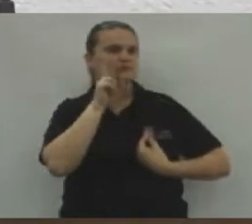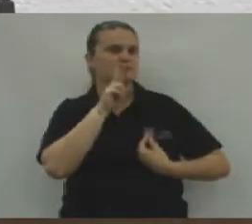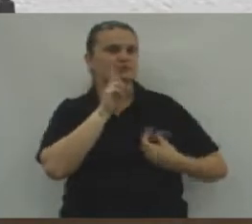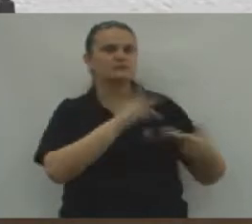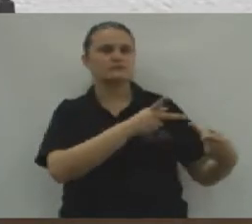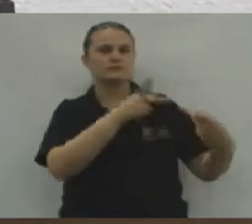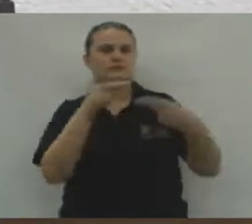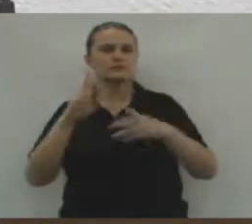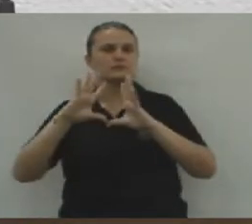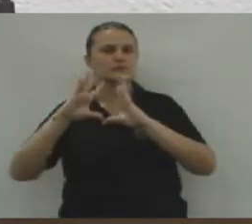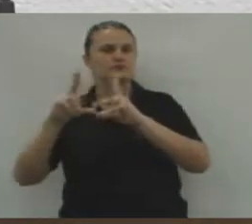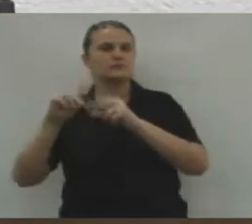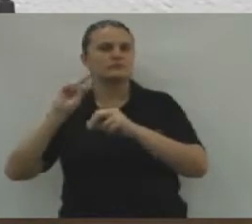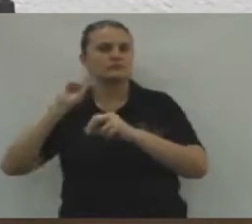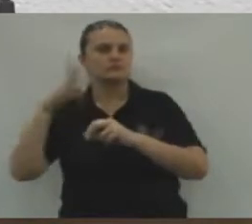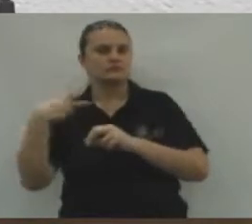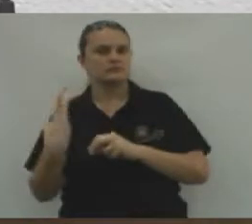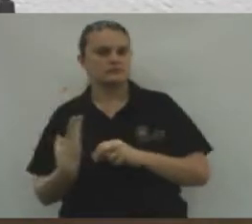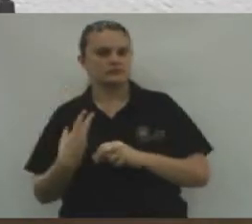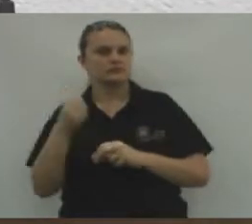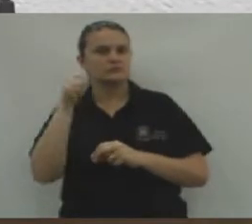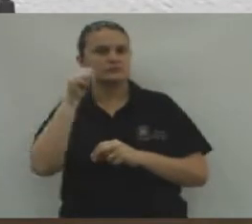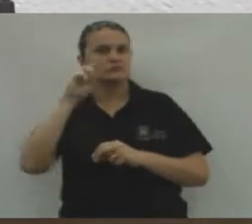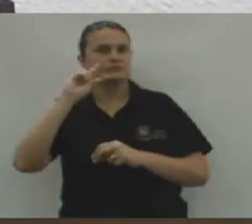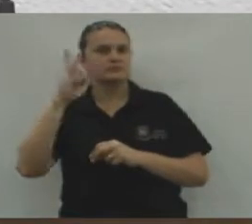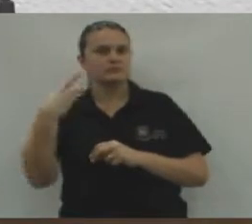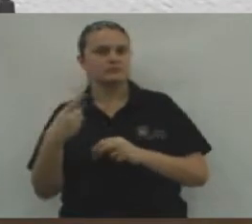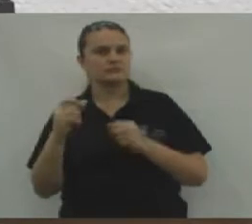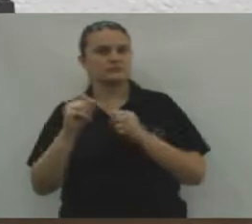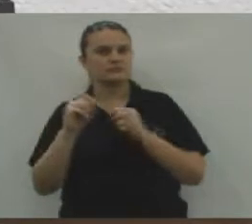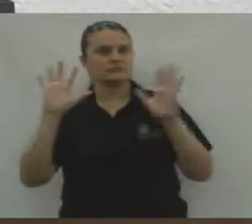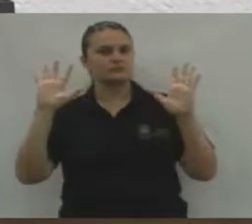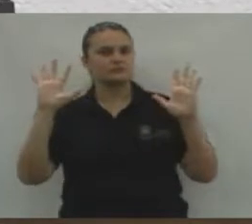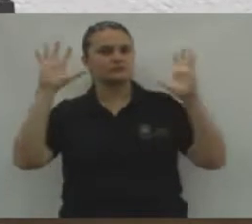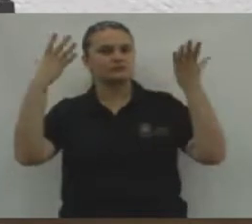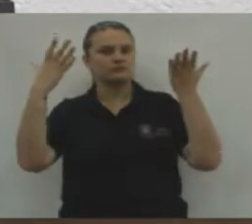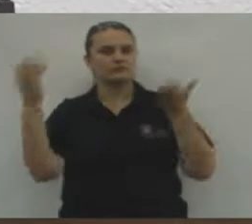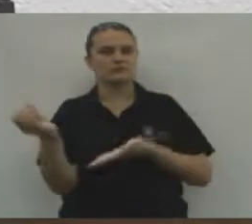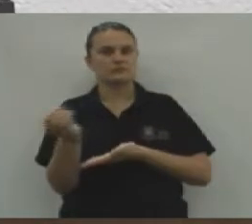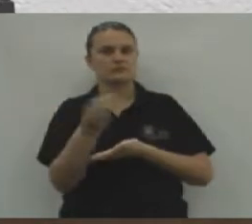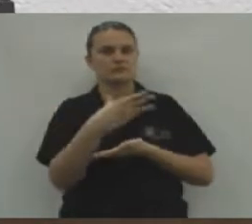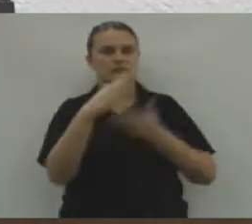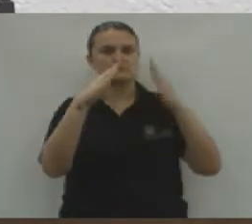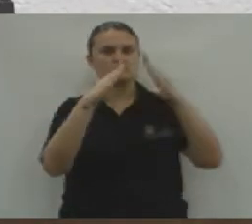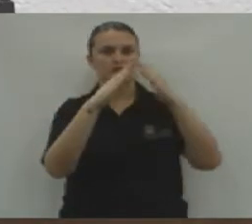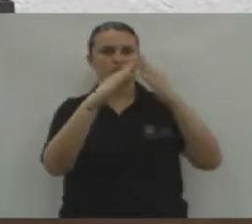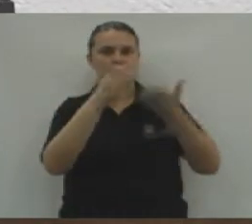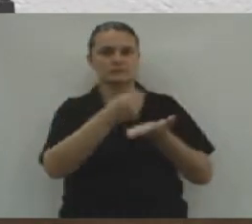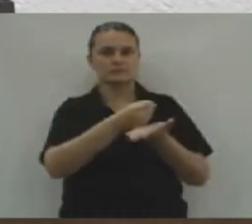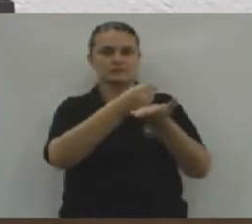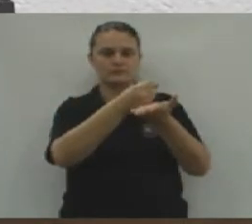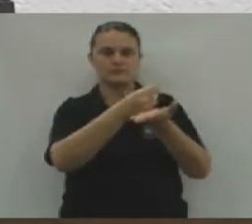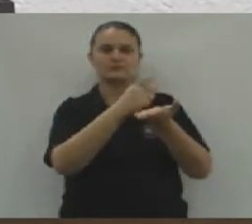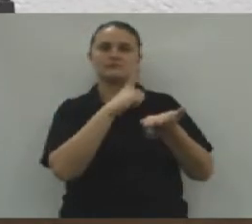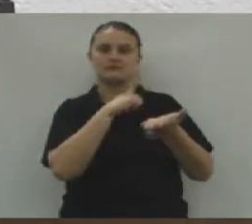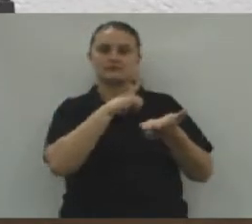todos os vereadores e vereadoras para a solenidade de inauguração da Casa de Apoio, que